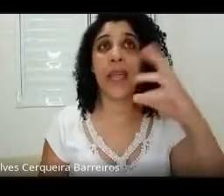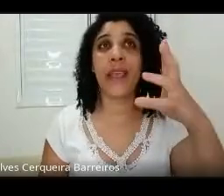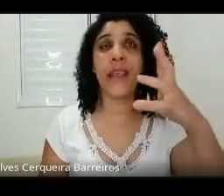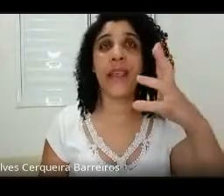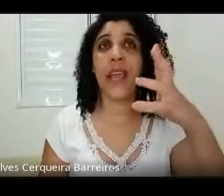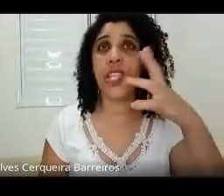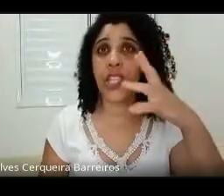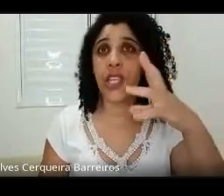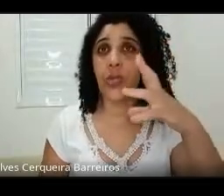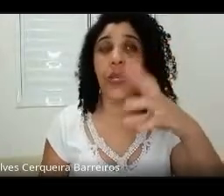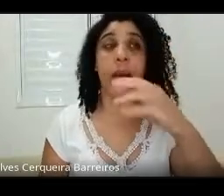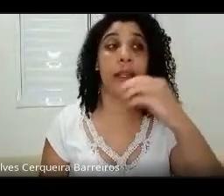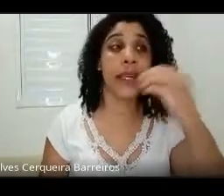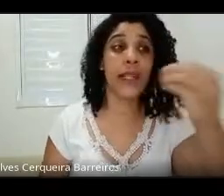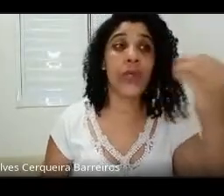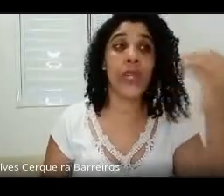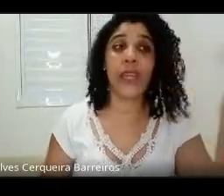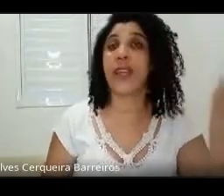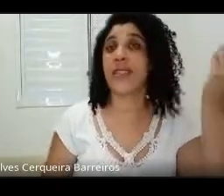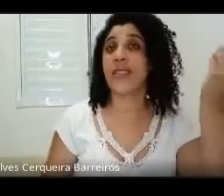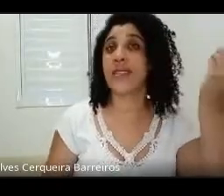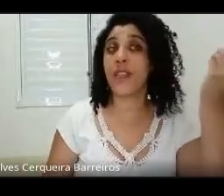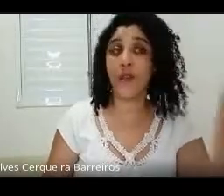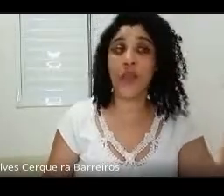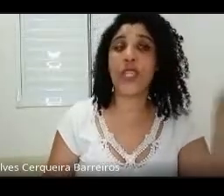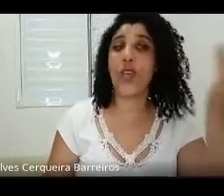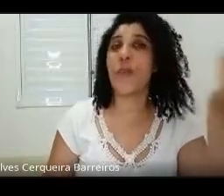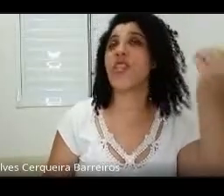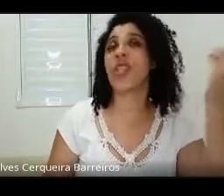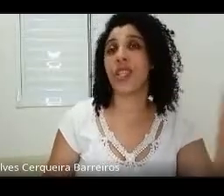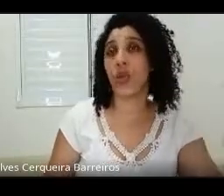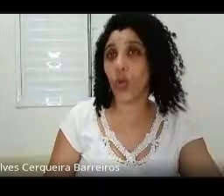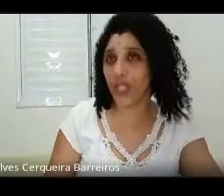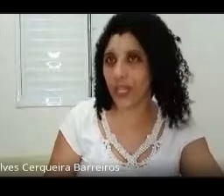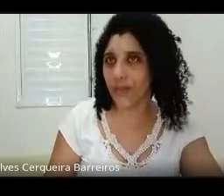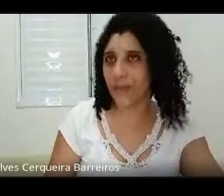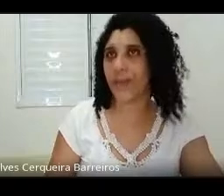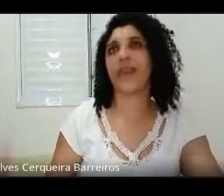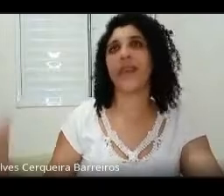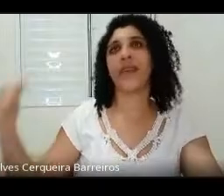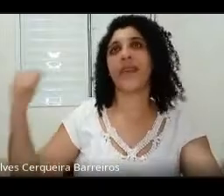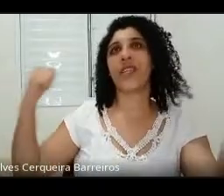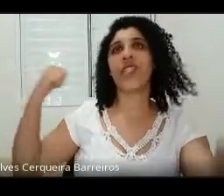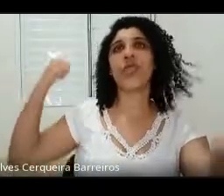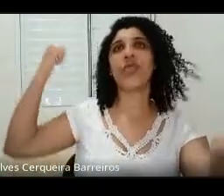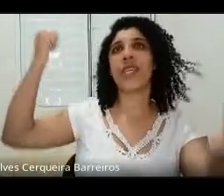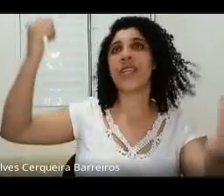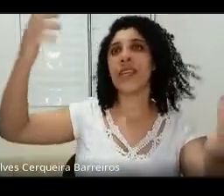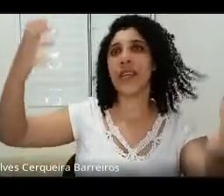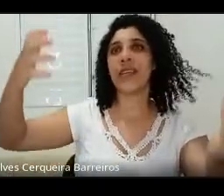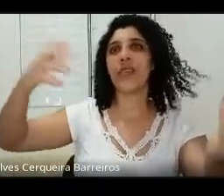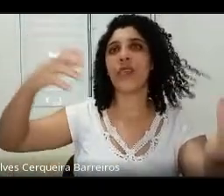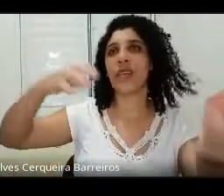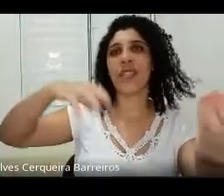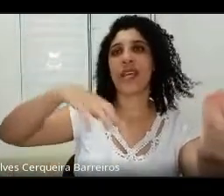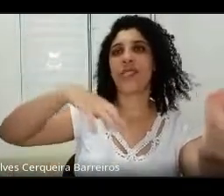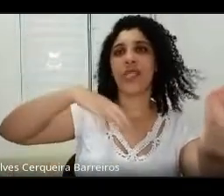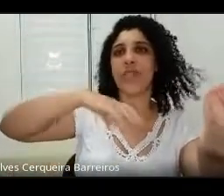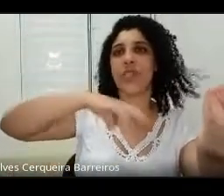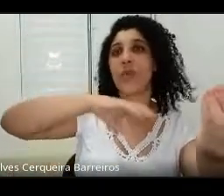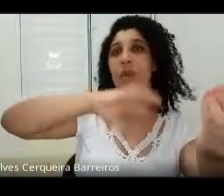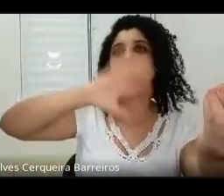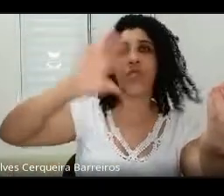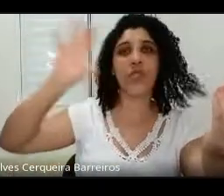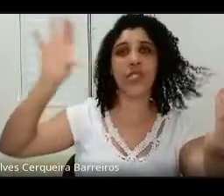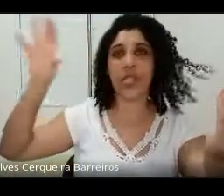isso é bem restrito. Tanto que, se fosse somente icônica, a gente não conseguiria conversar